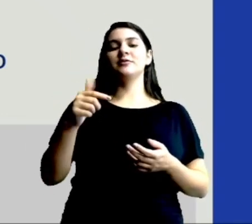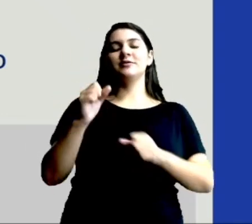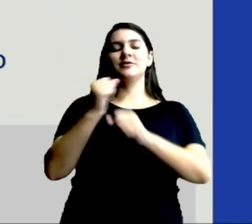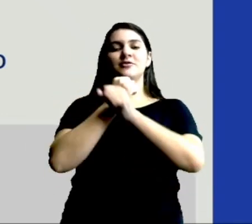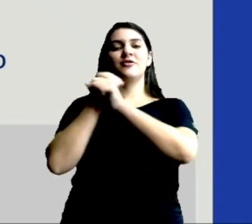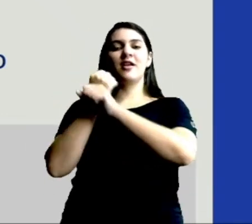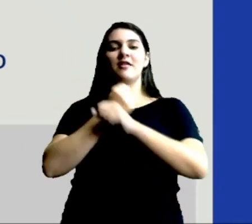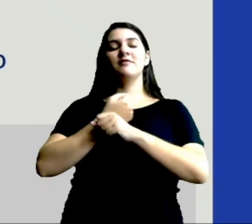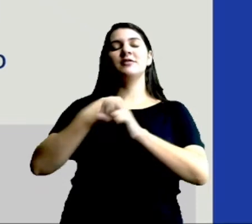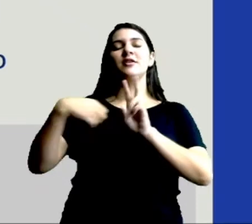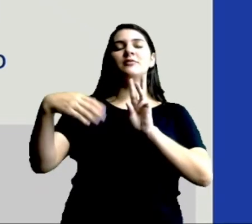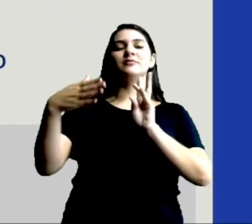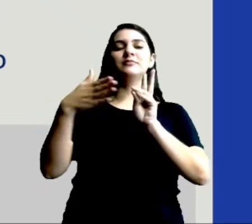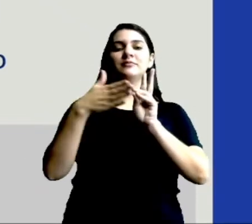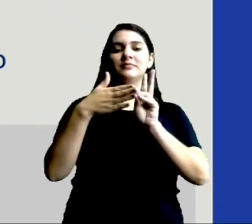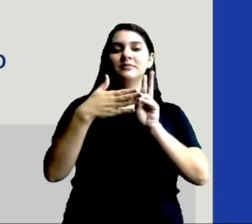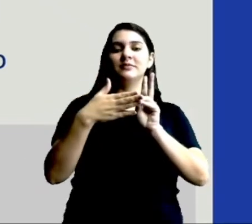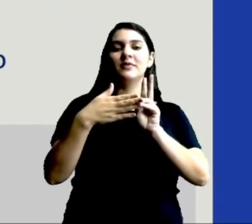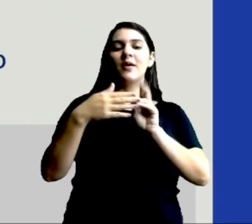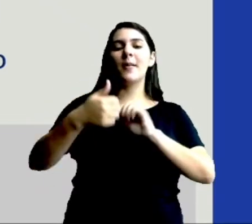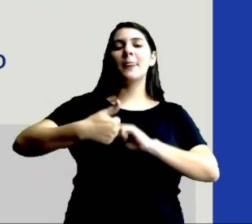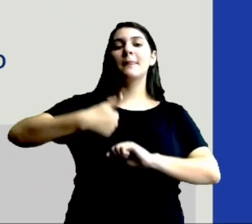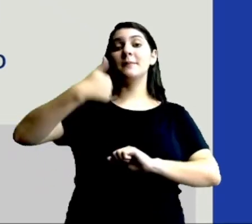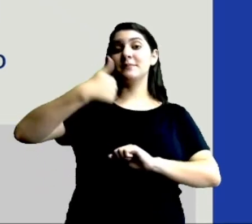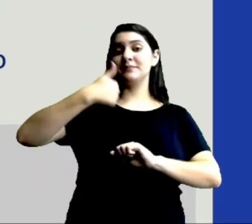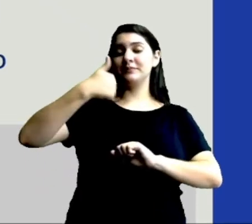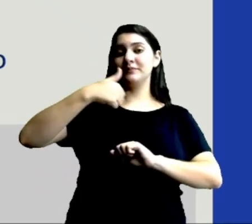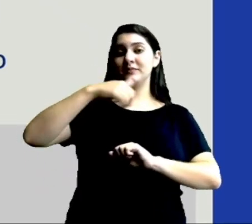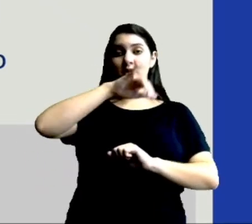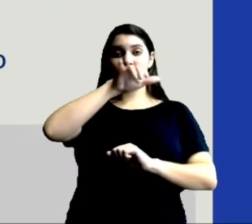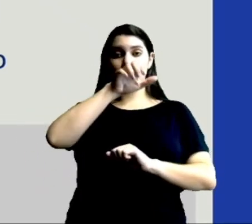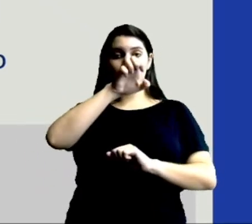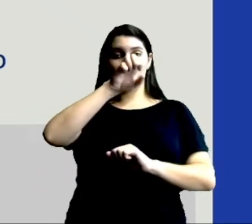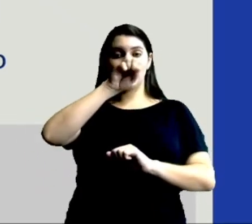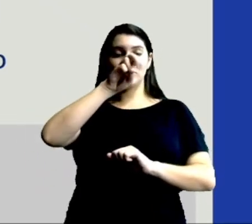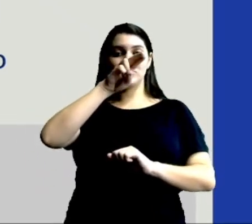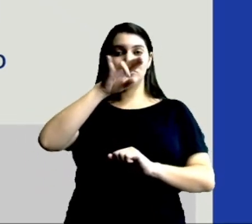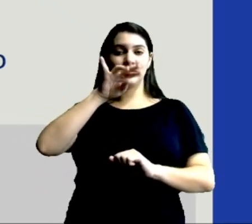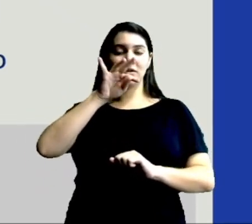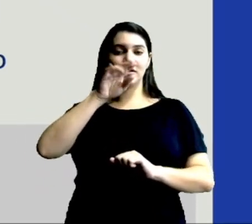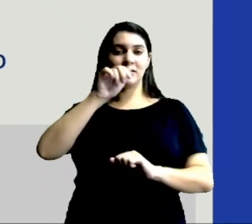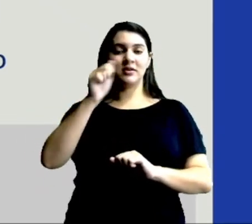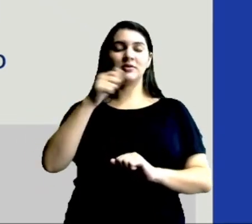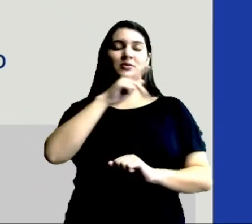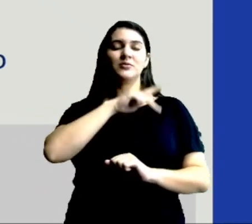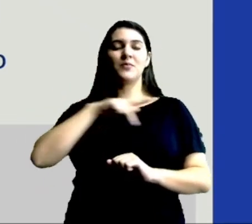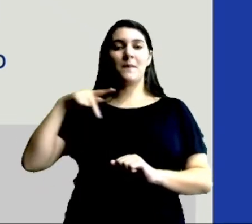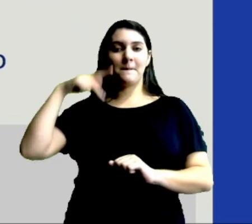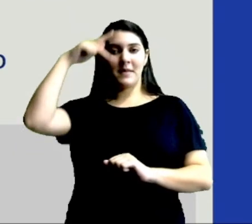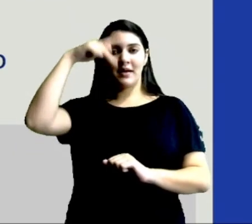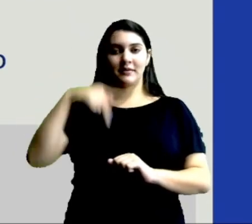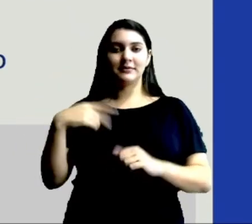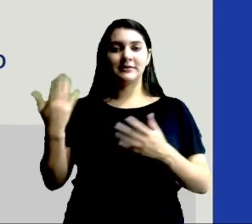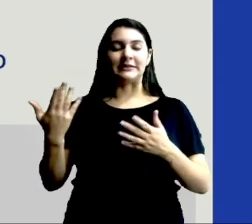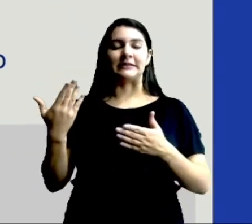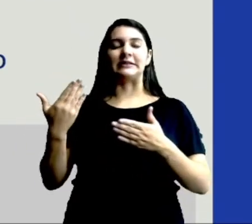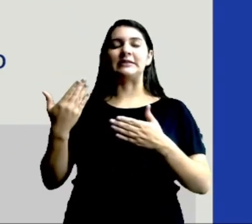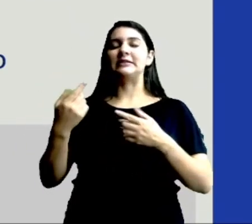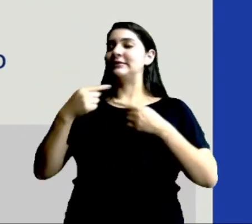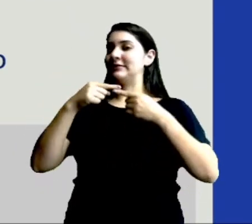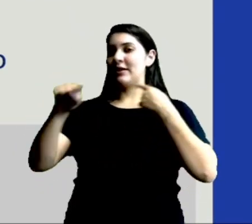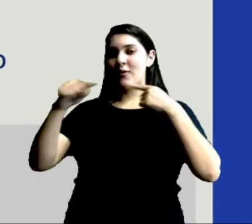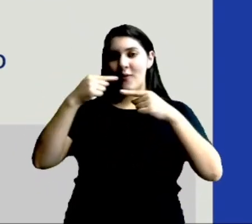vários motivos. Primeiro, os jesuítas eram contra a escravidão indígena. A